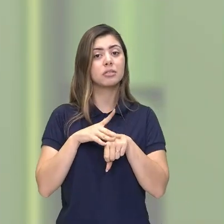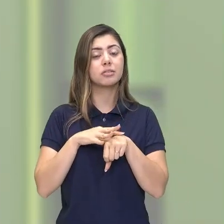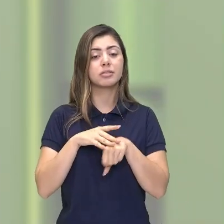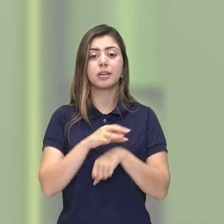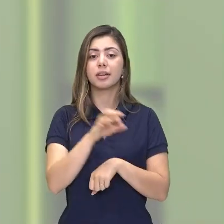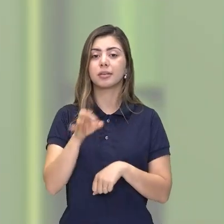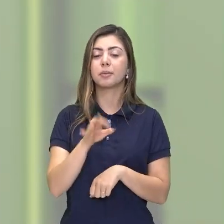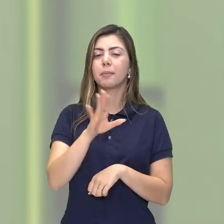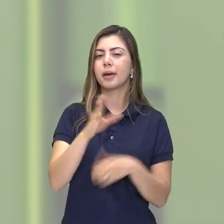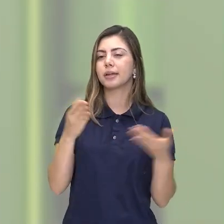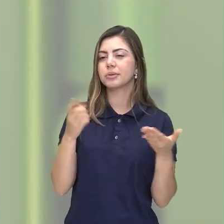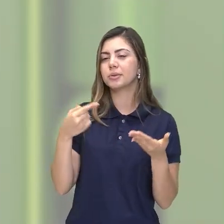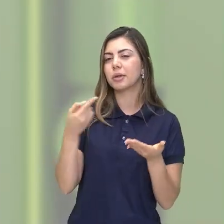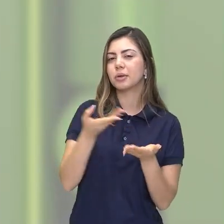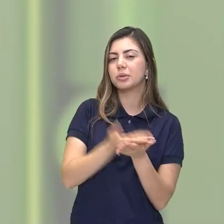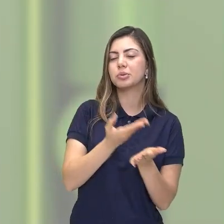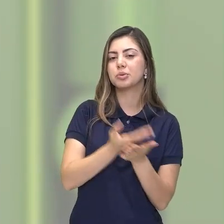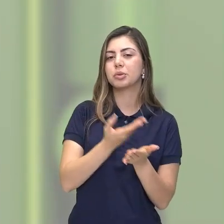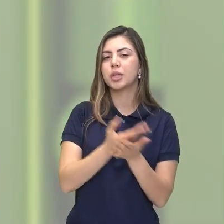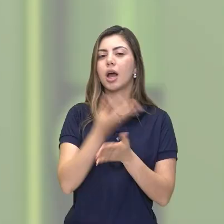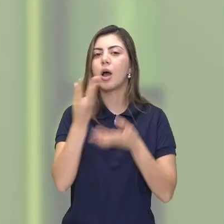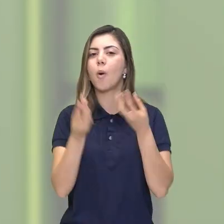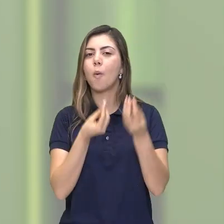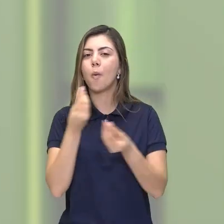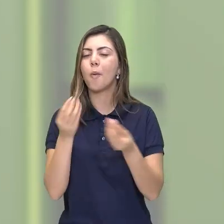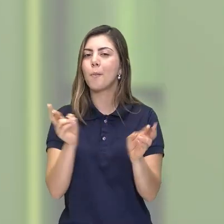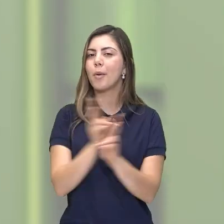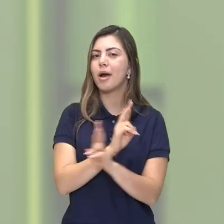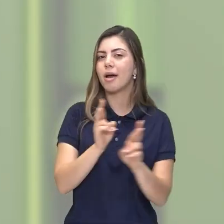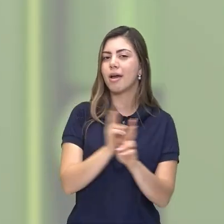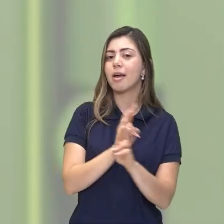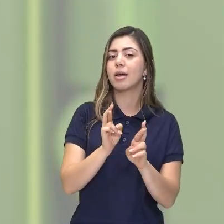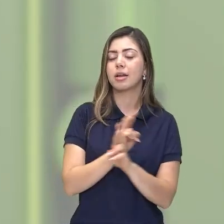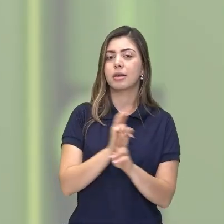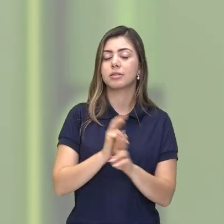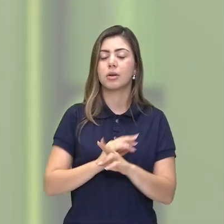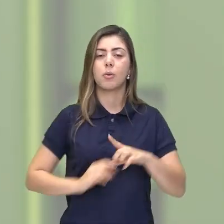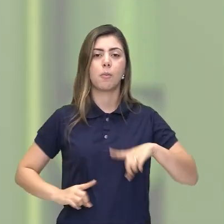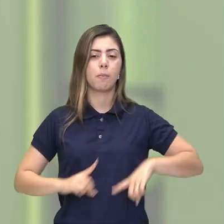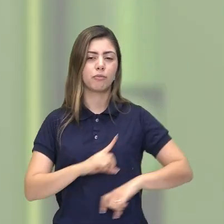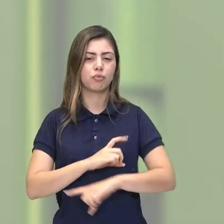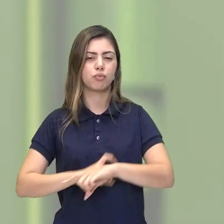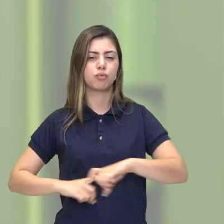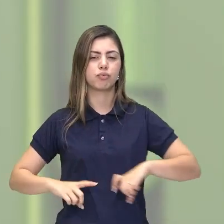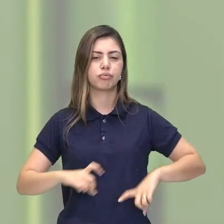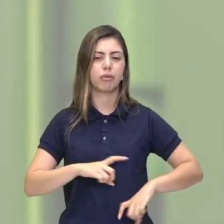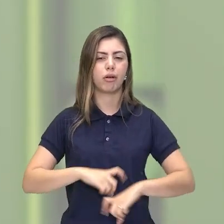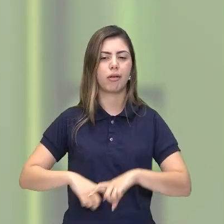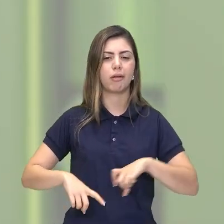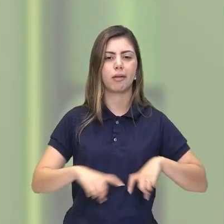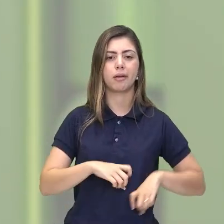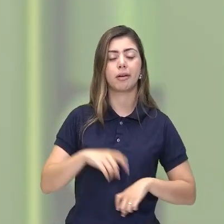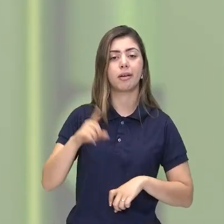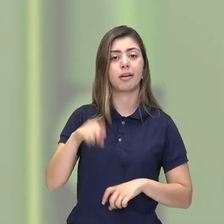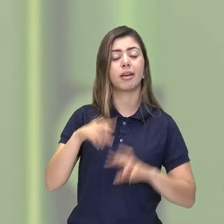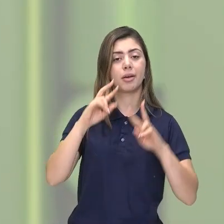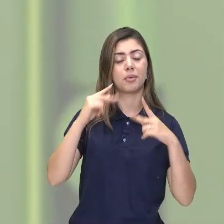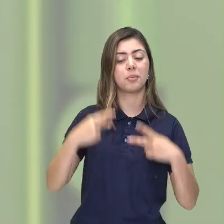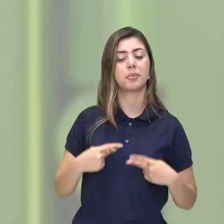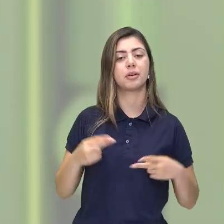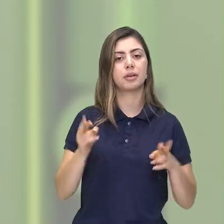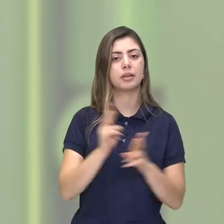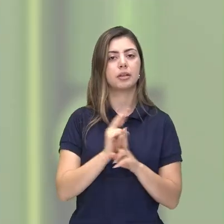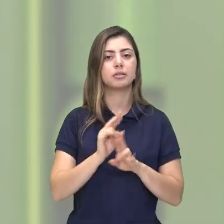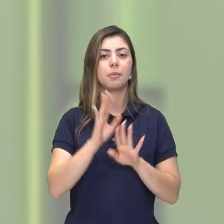para a gente conhecer um pouco melhor dessa relação do parasitismo e a relação com os seres humanos, a